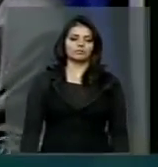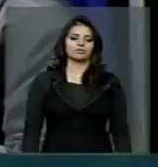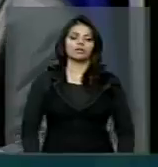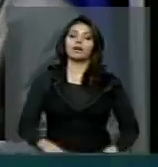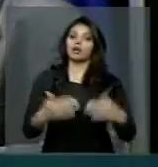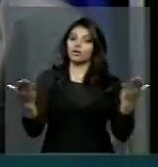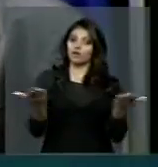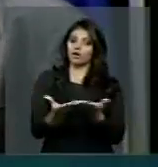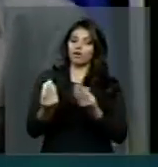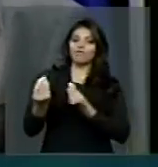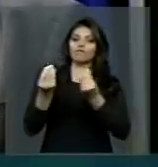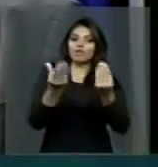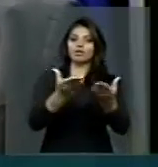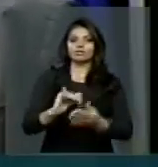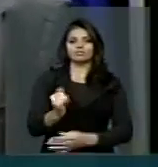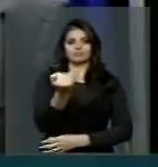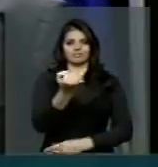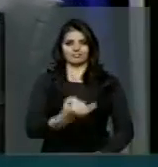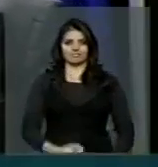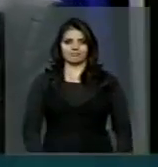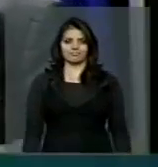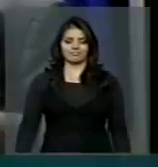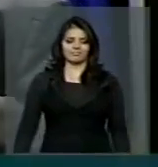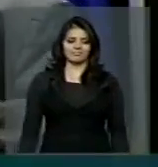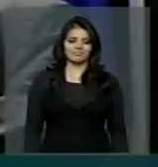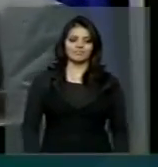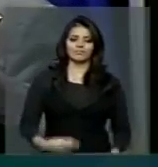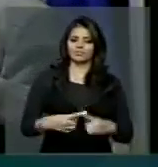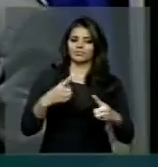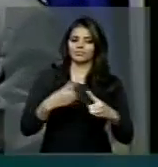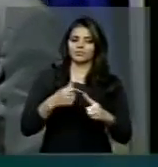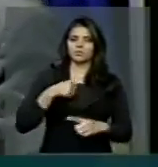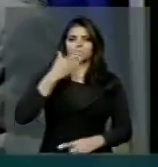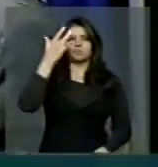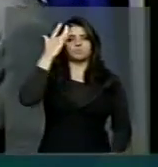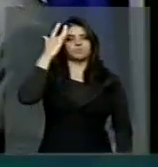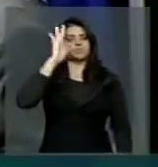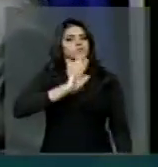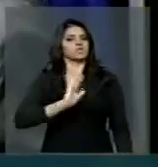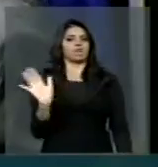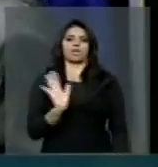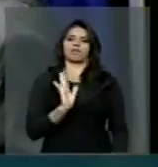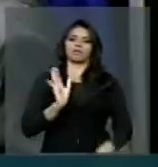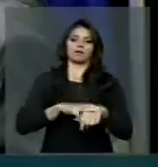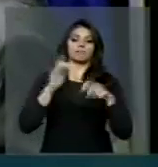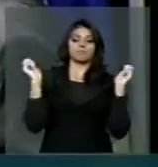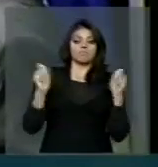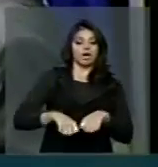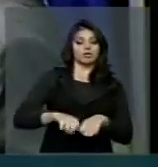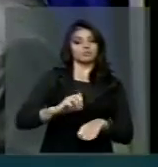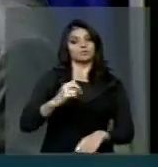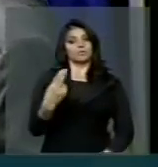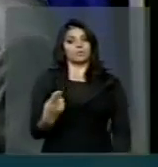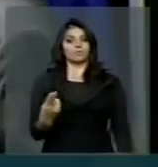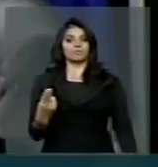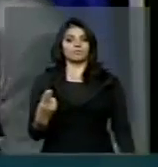Agora se oferece uma oportunidade. Não sei se seremos capazes